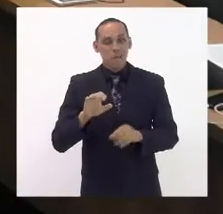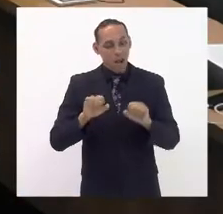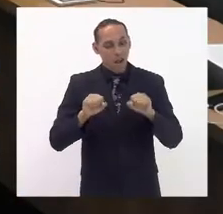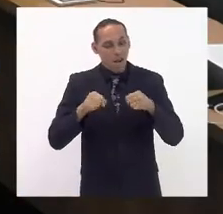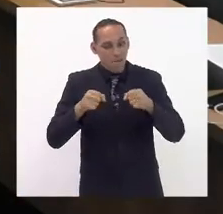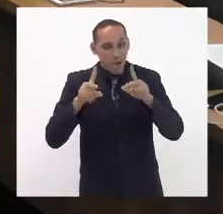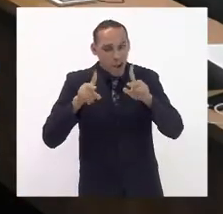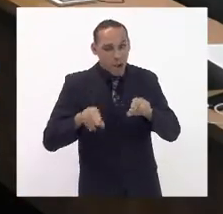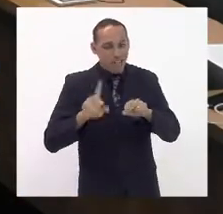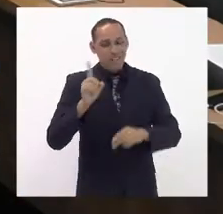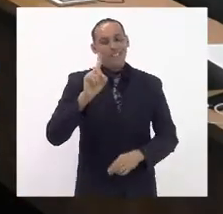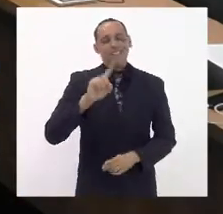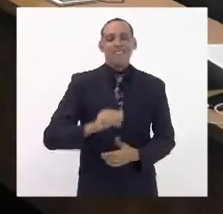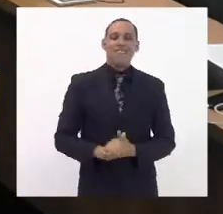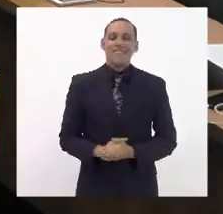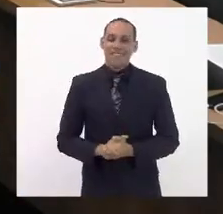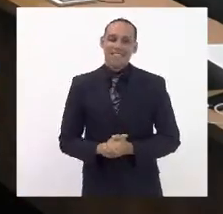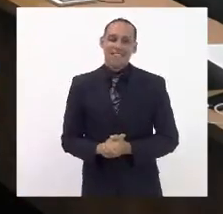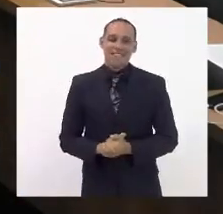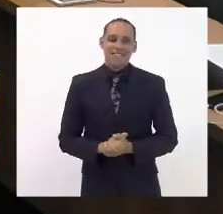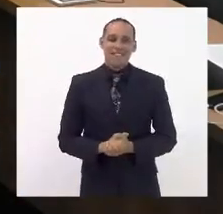que os seus.